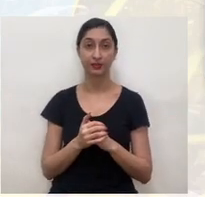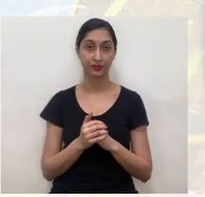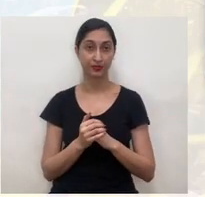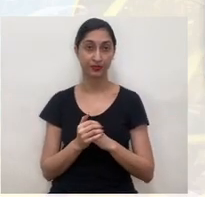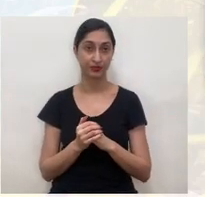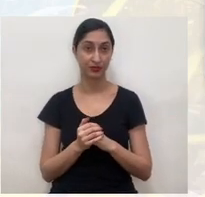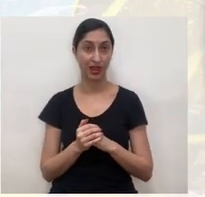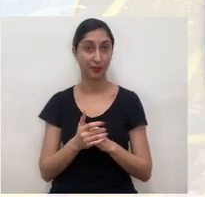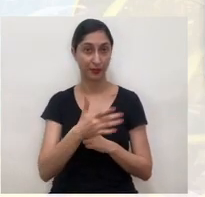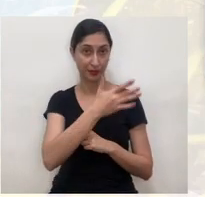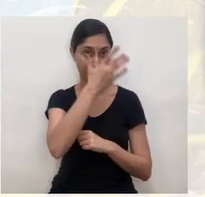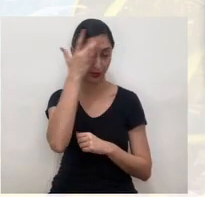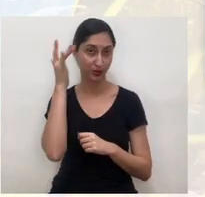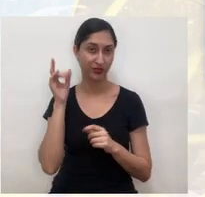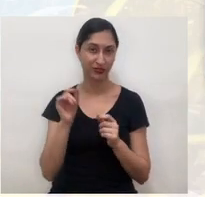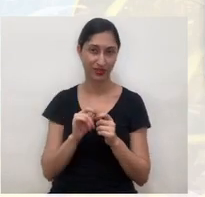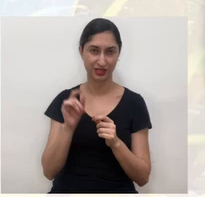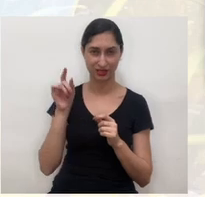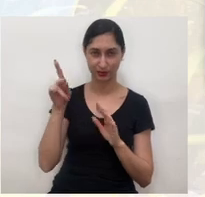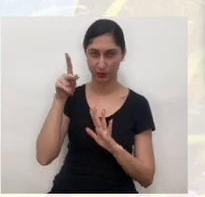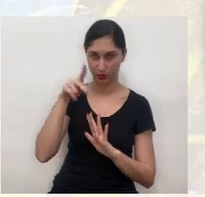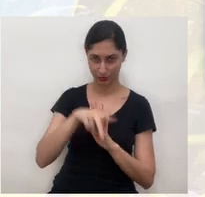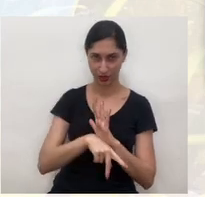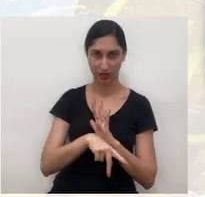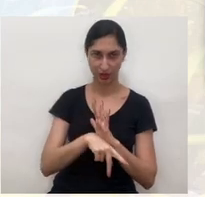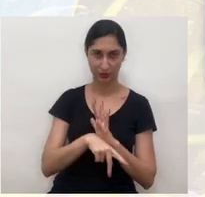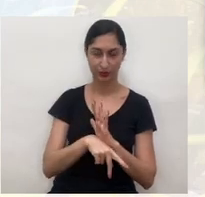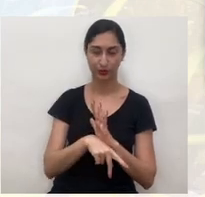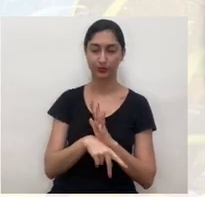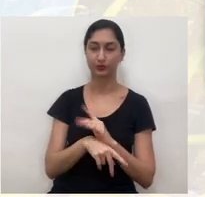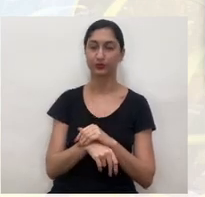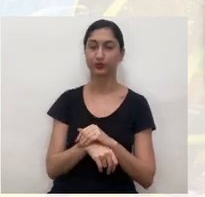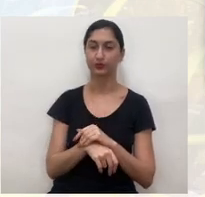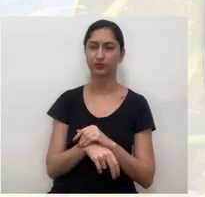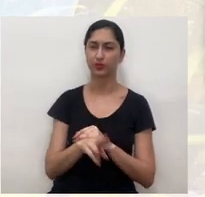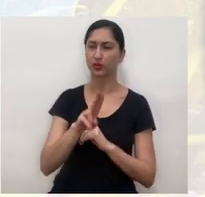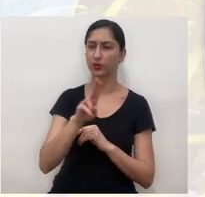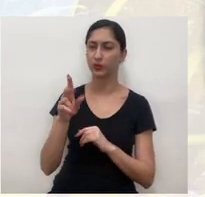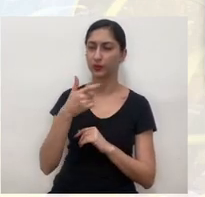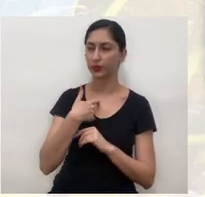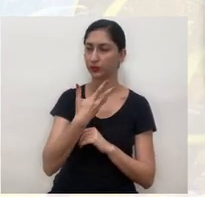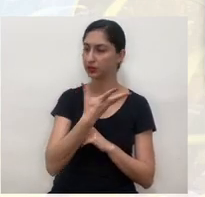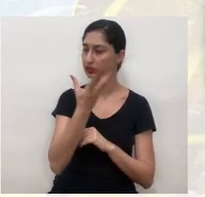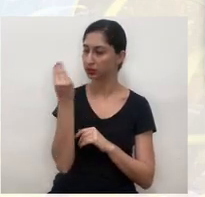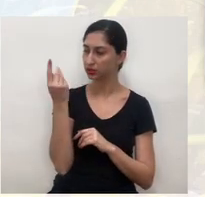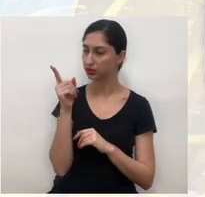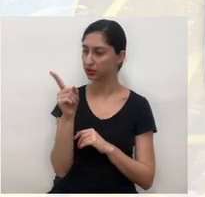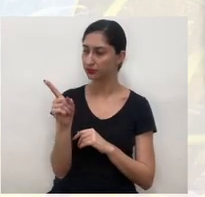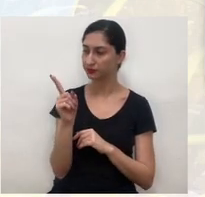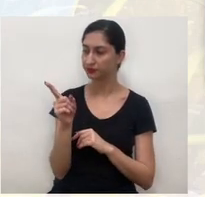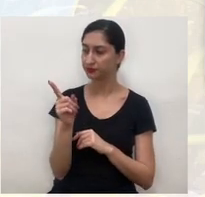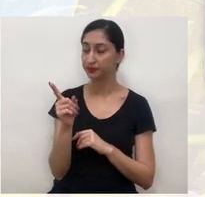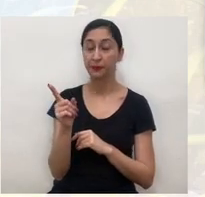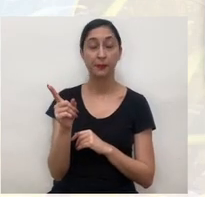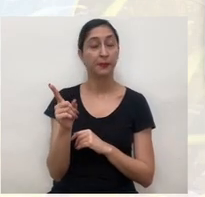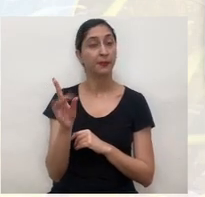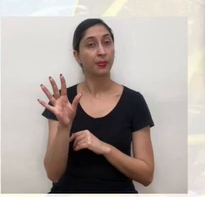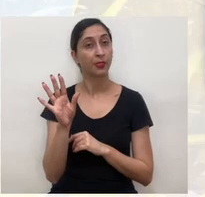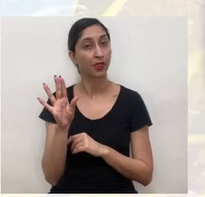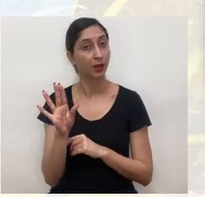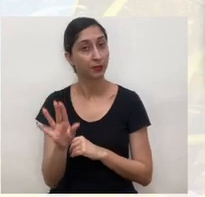fez o projeto, o nome dele me falha agora, ele